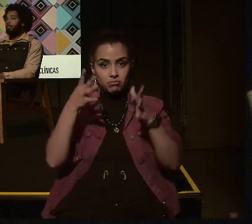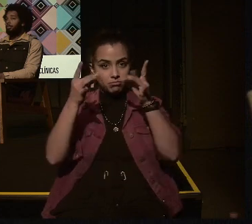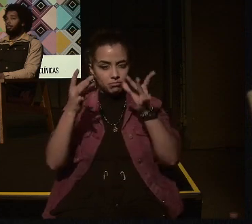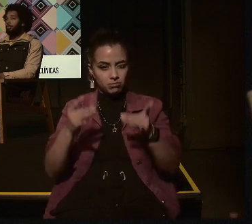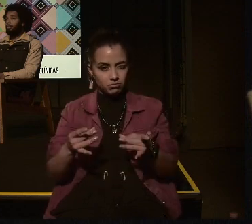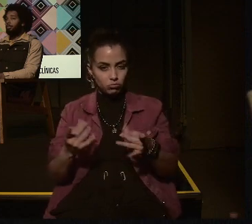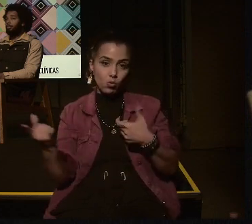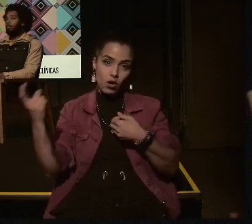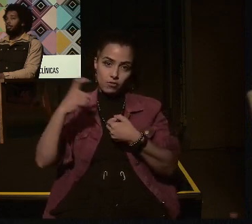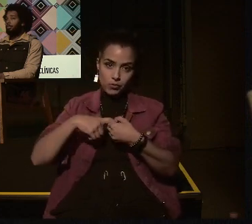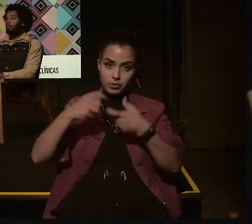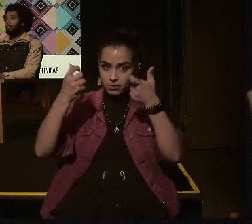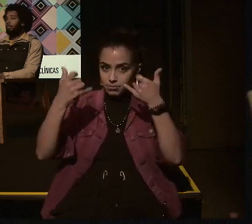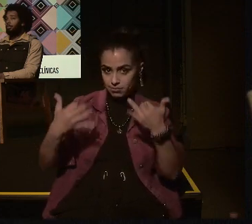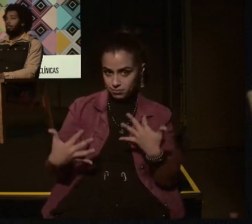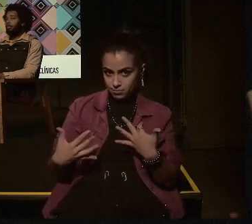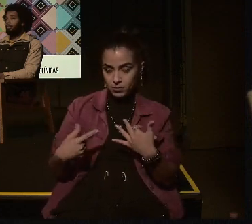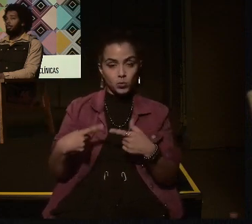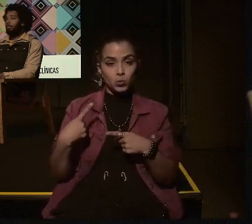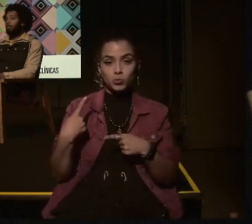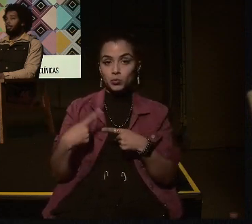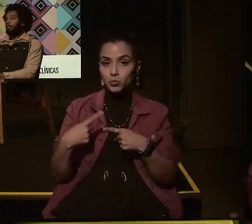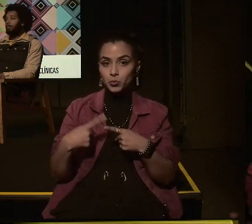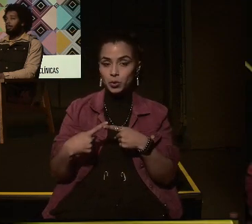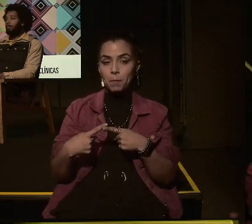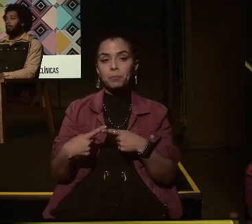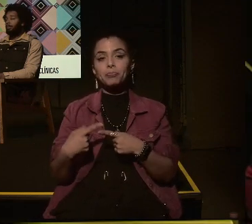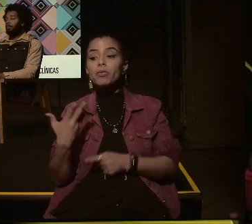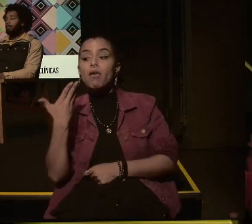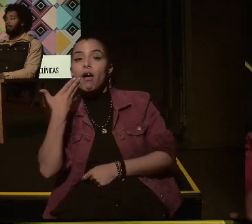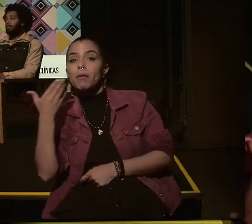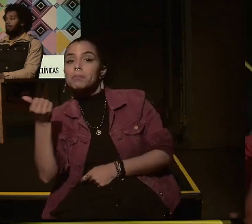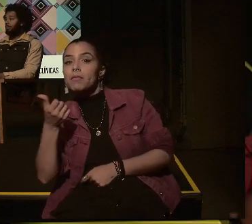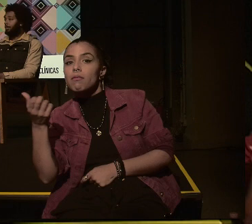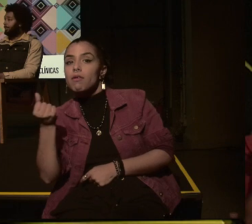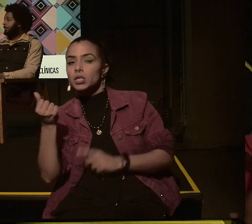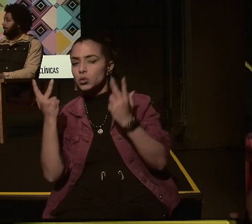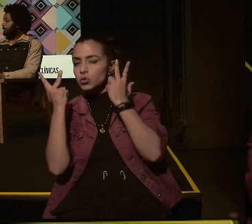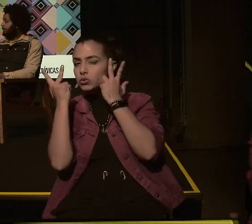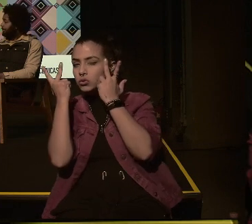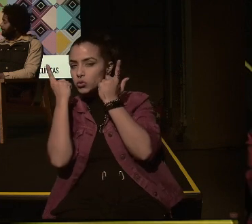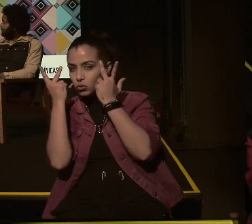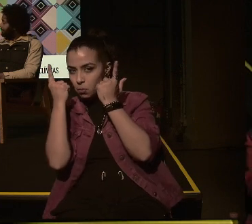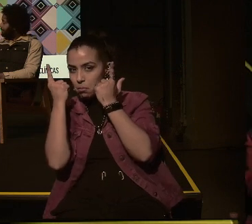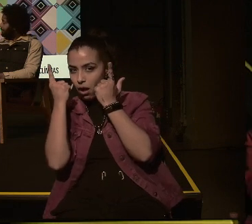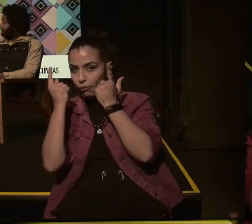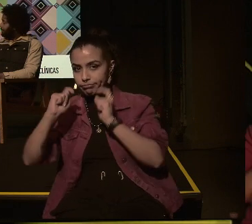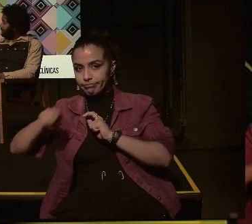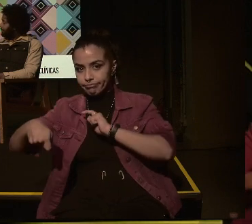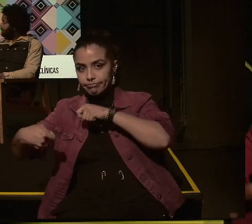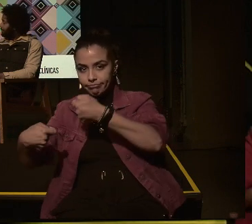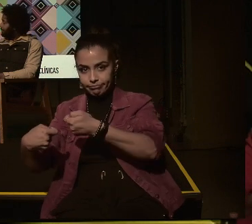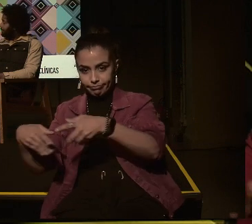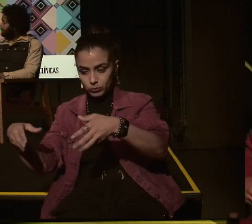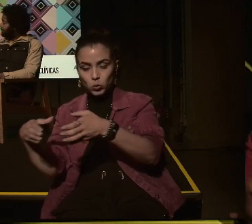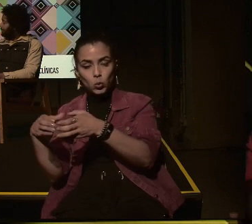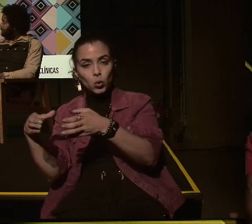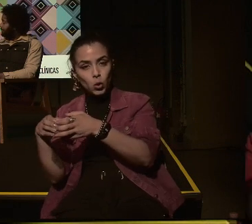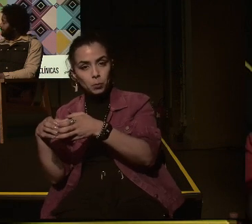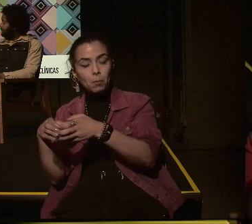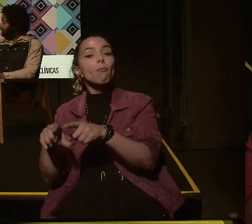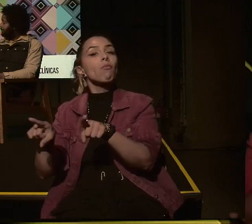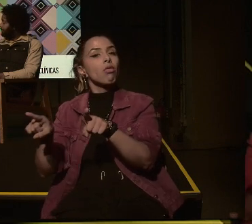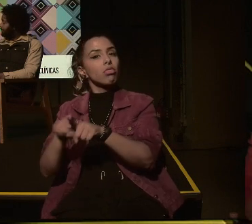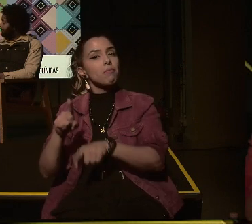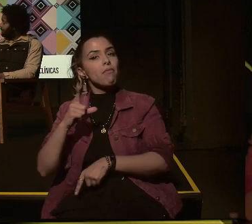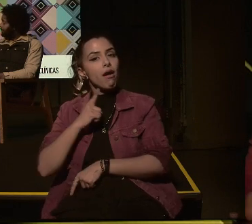quê? É porque a esse branco e a esse normal também foi vinculado uma